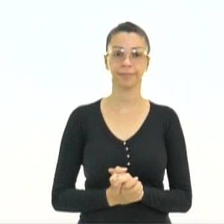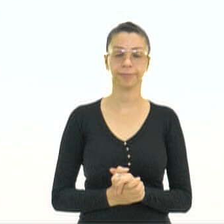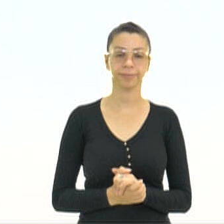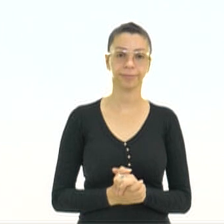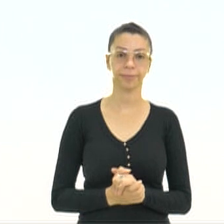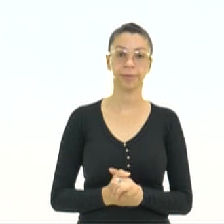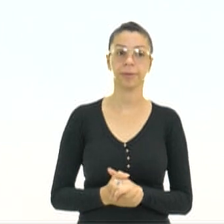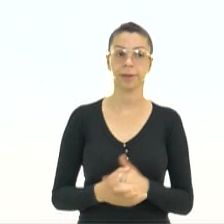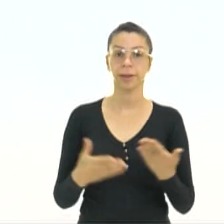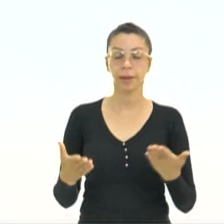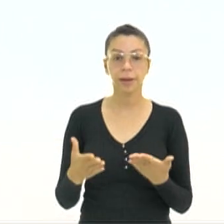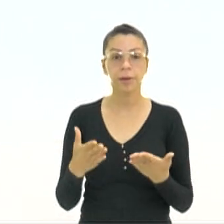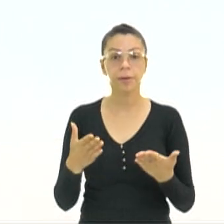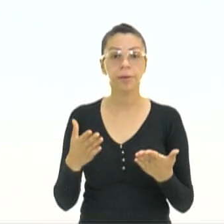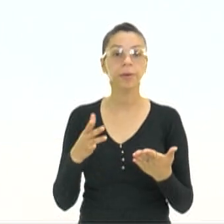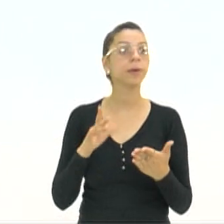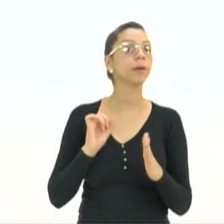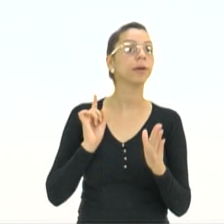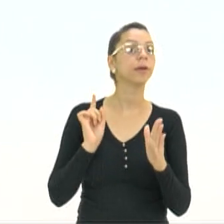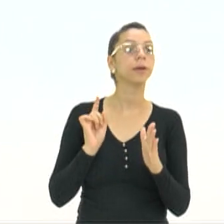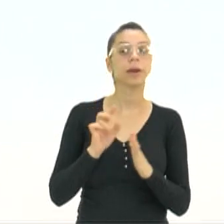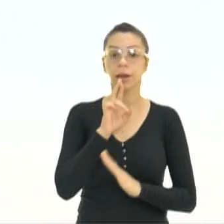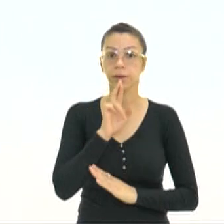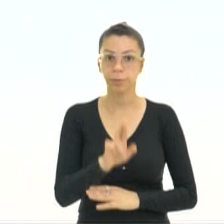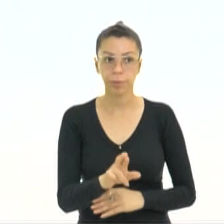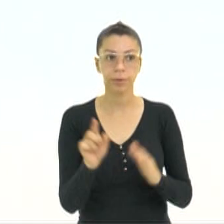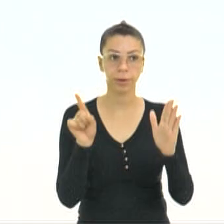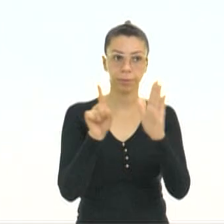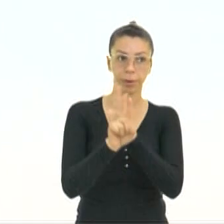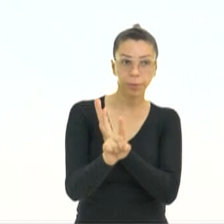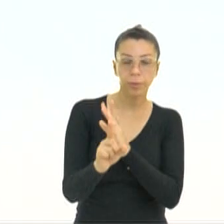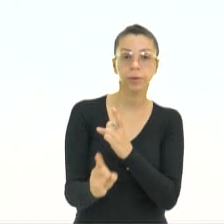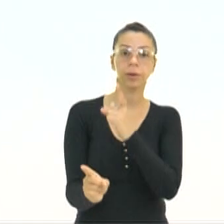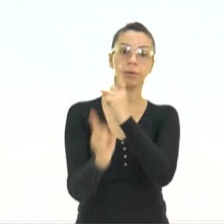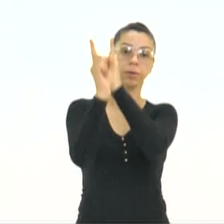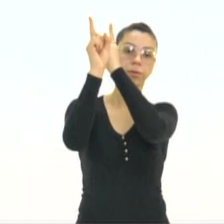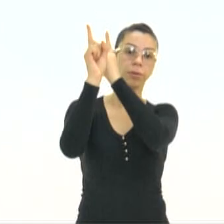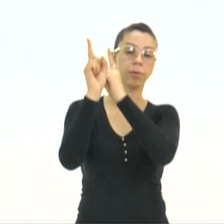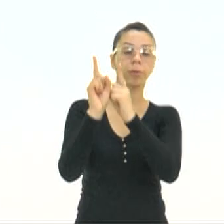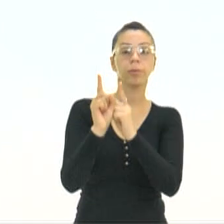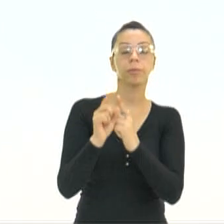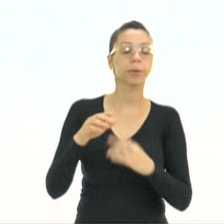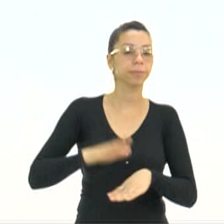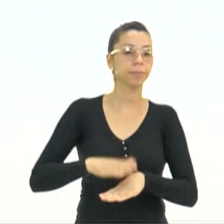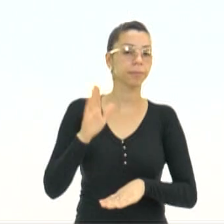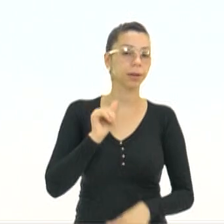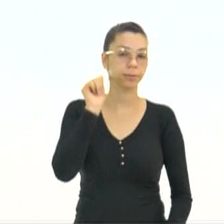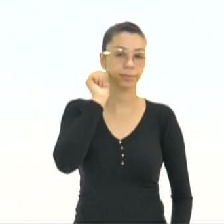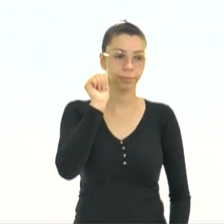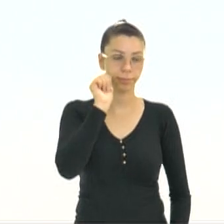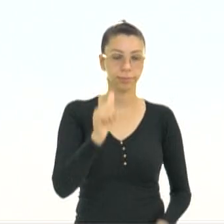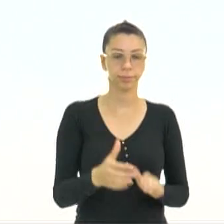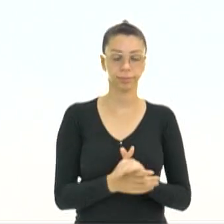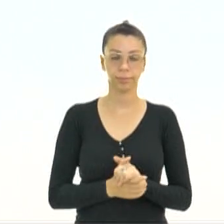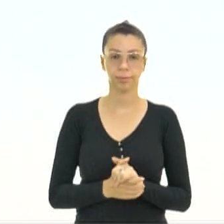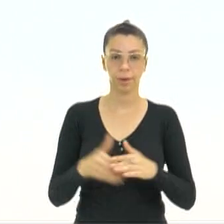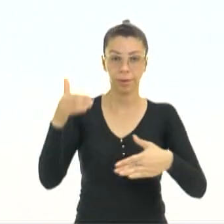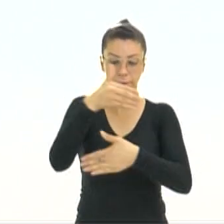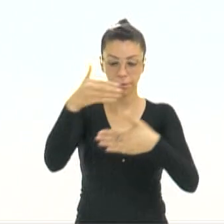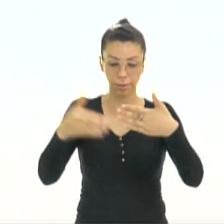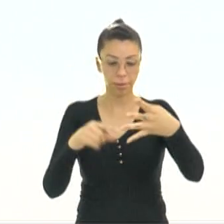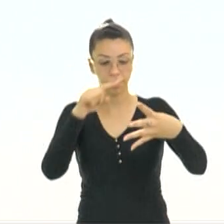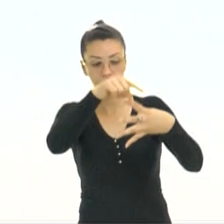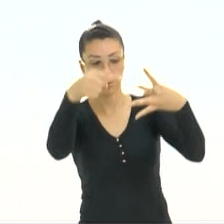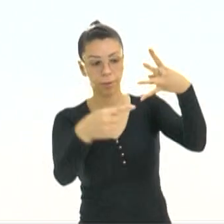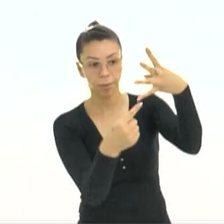Faça um quiz e descubra mais sobre ela. Então aqui nesse slide eu tenho 4 perguntas